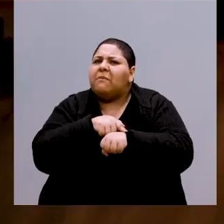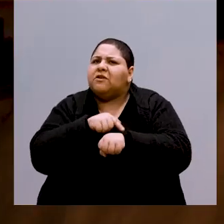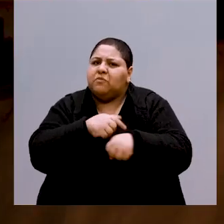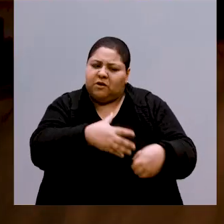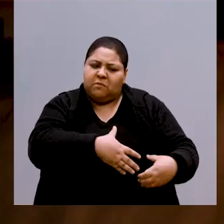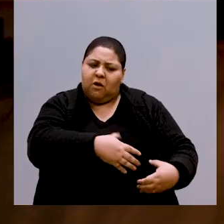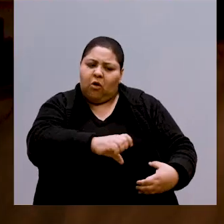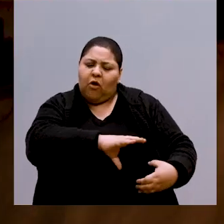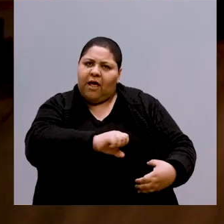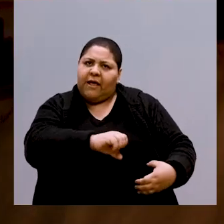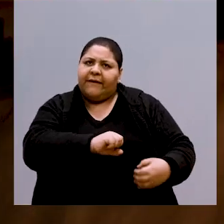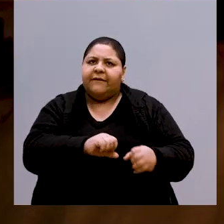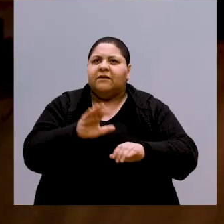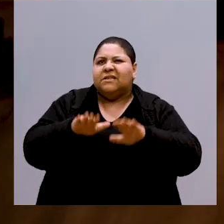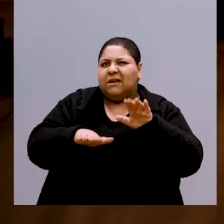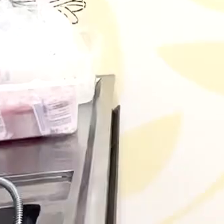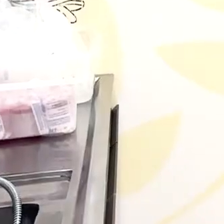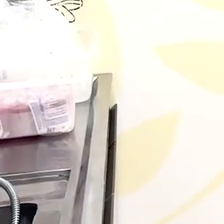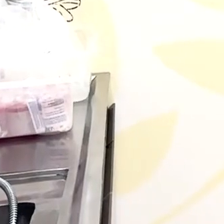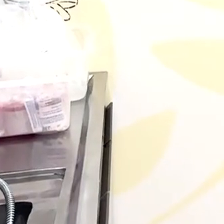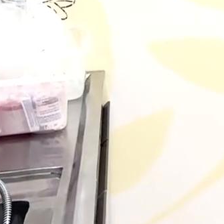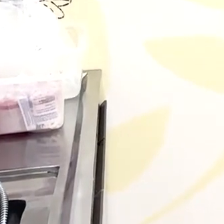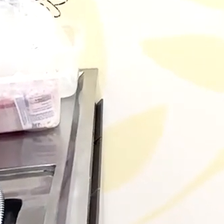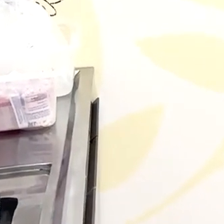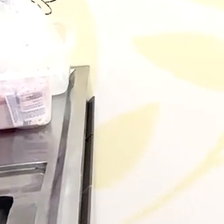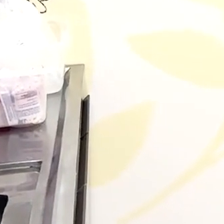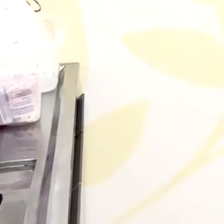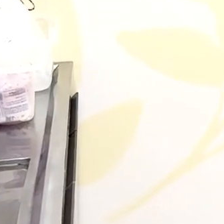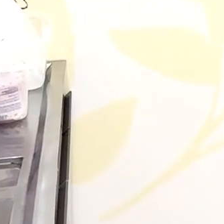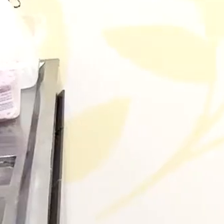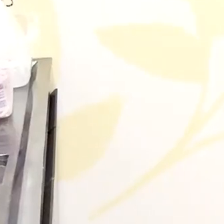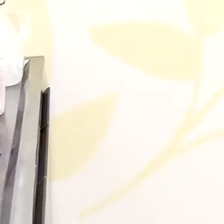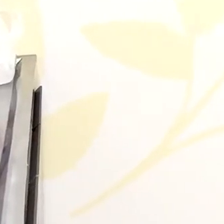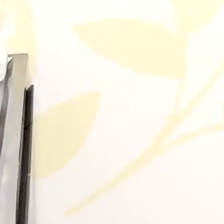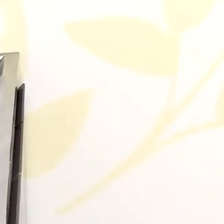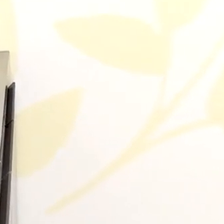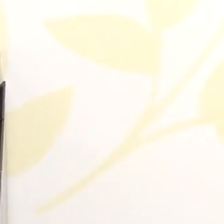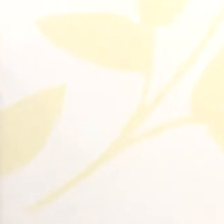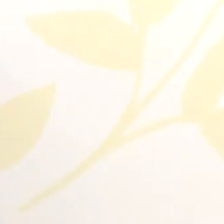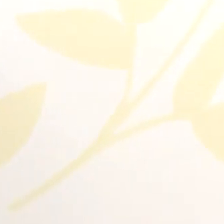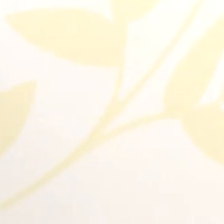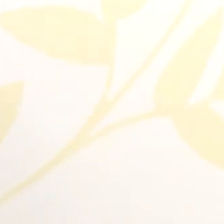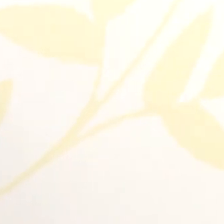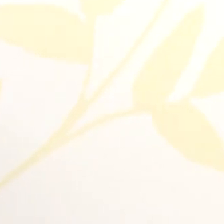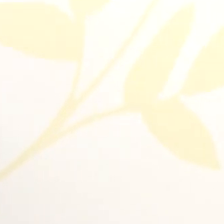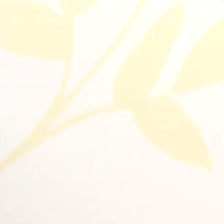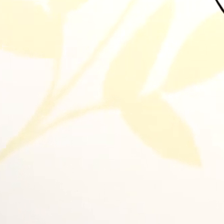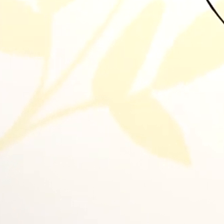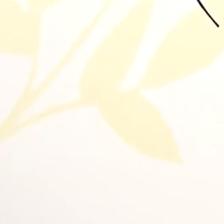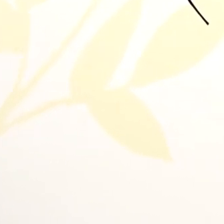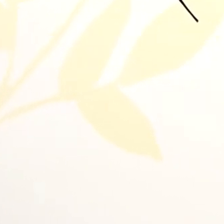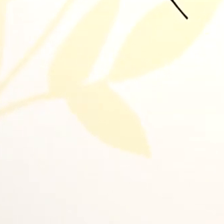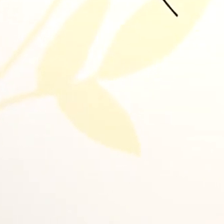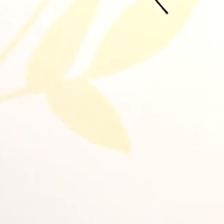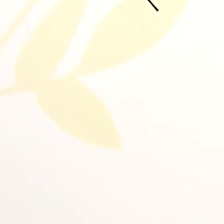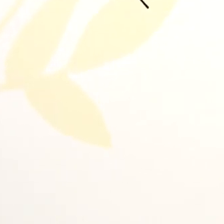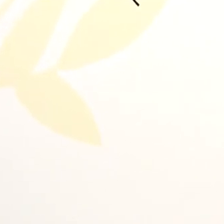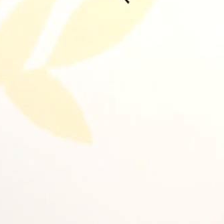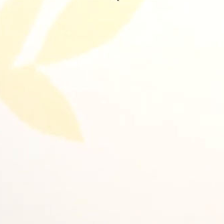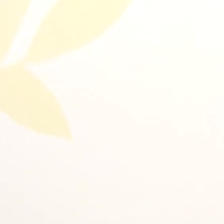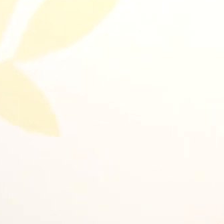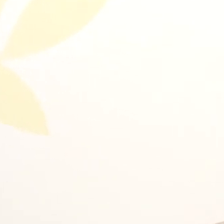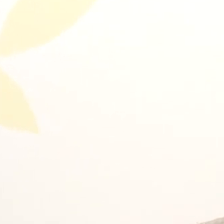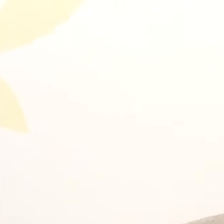uma coleta? Então, dependendo da mãe, se a mãe já tem uma prática ou não, se ela sabe como se portar, então, dependendo,